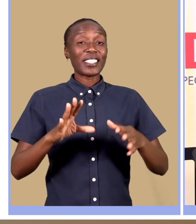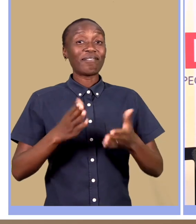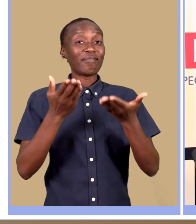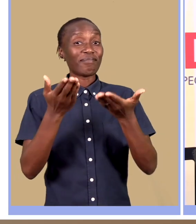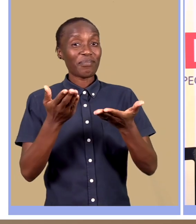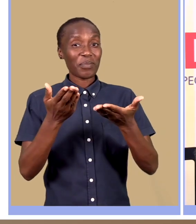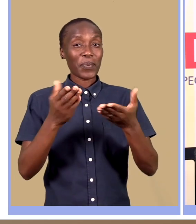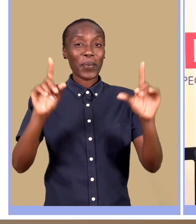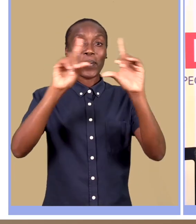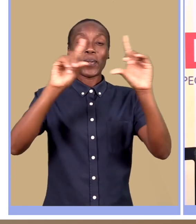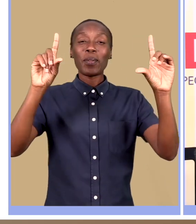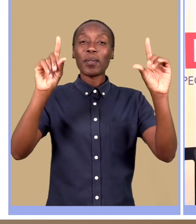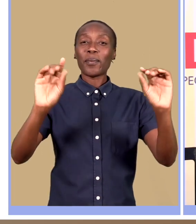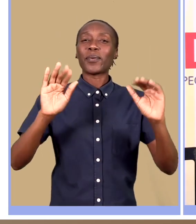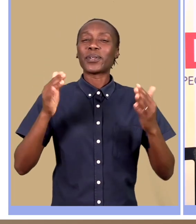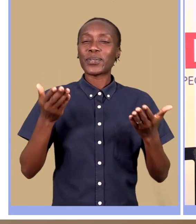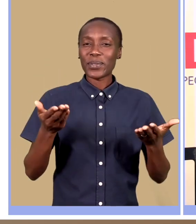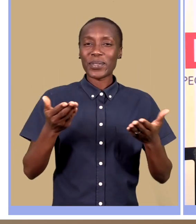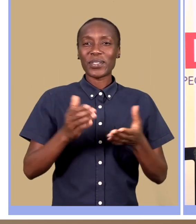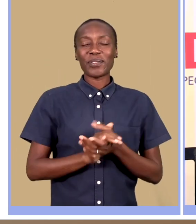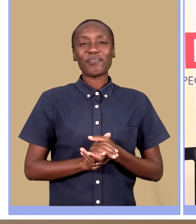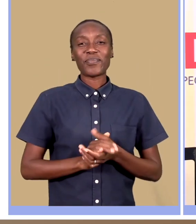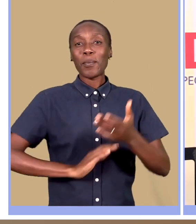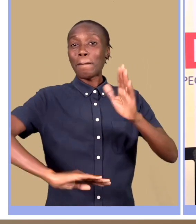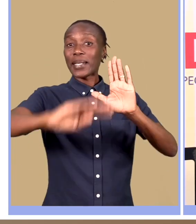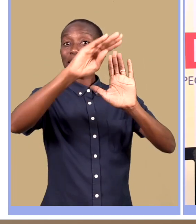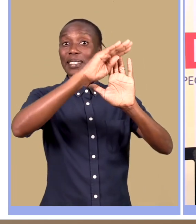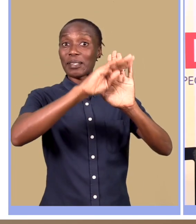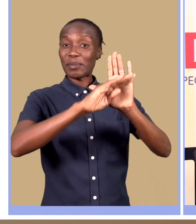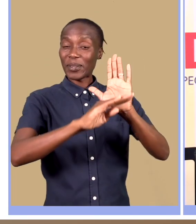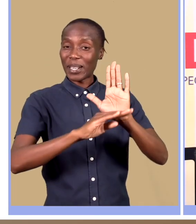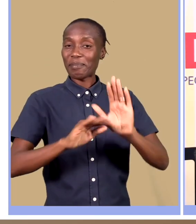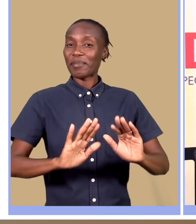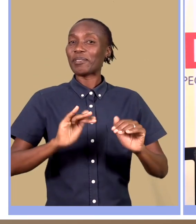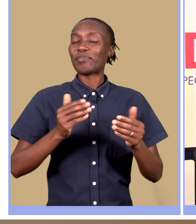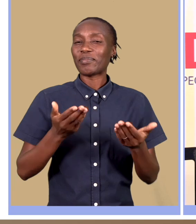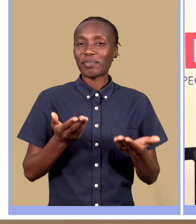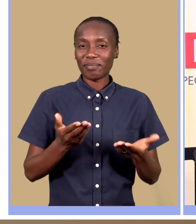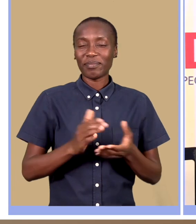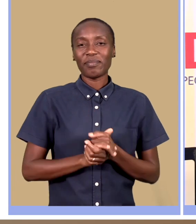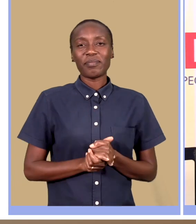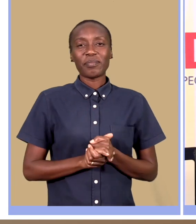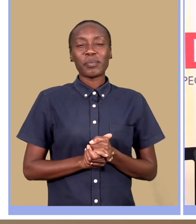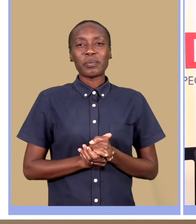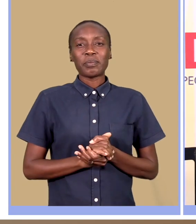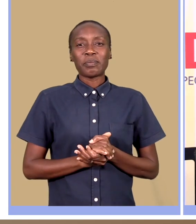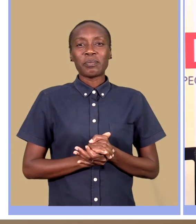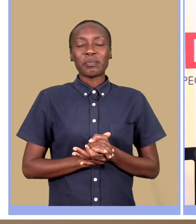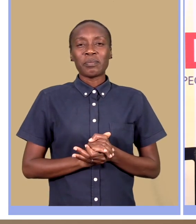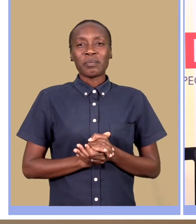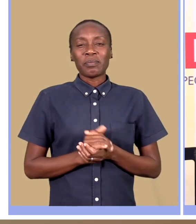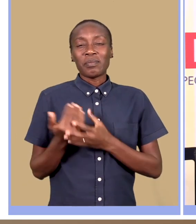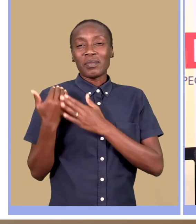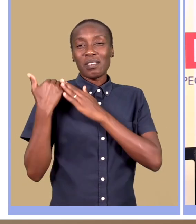aqui a correr neste podcast, que vamos falar hoje, como disse, que